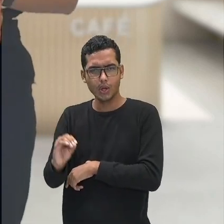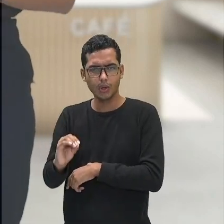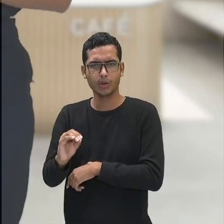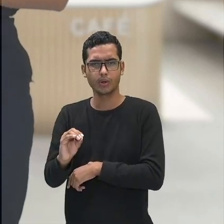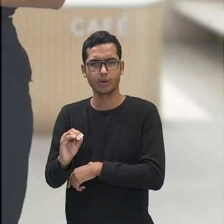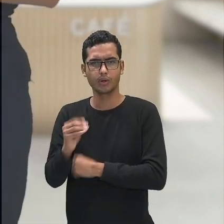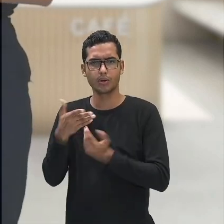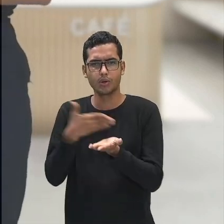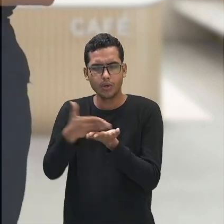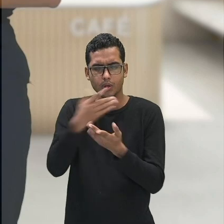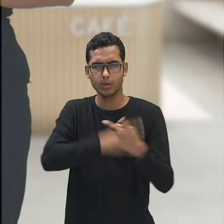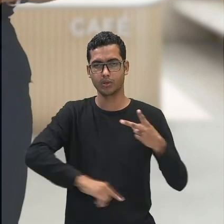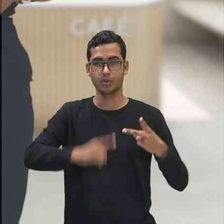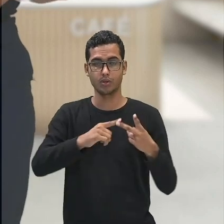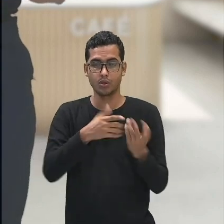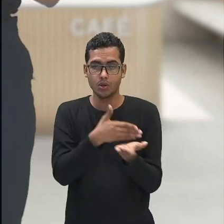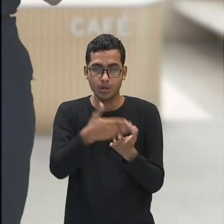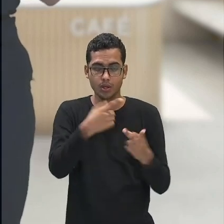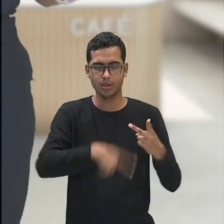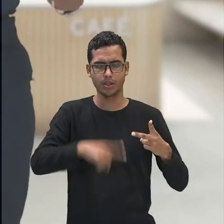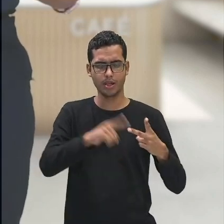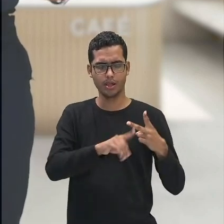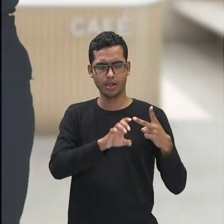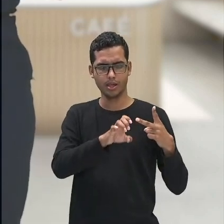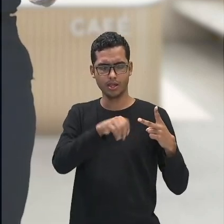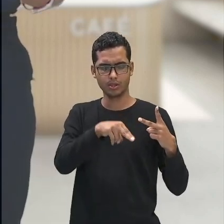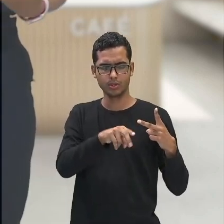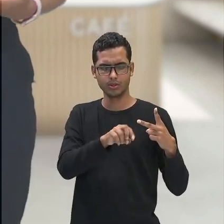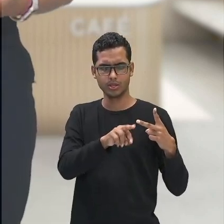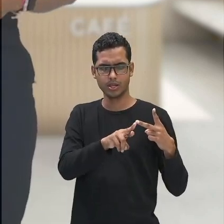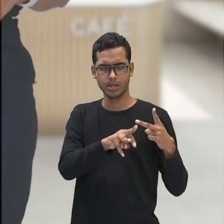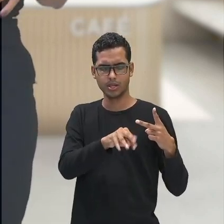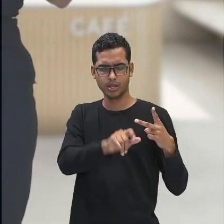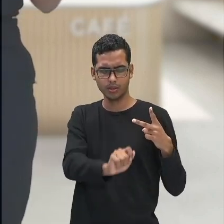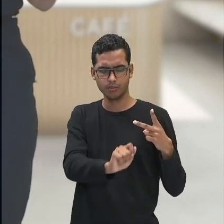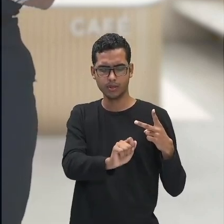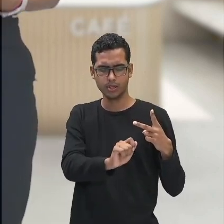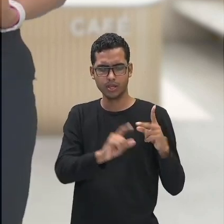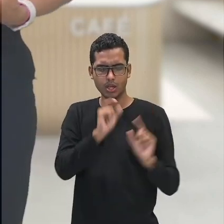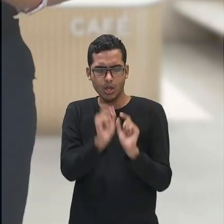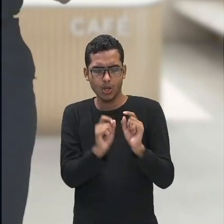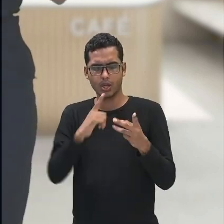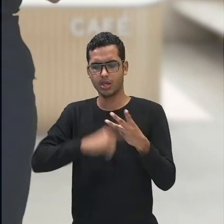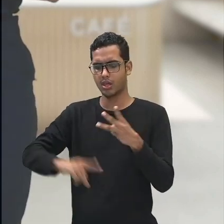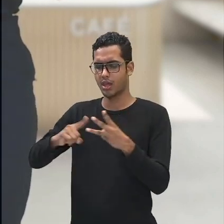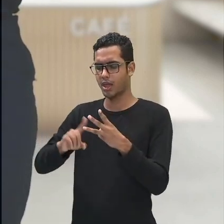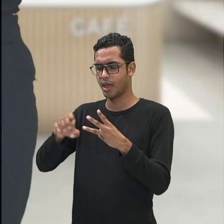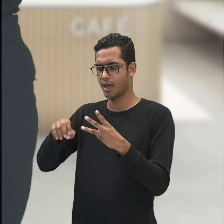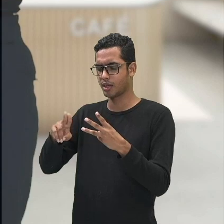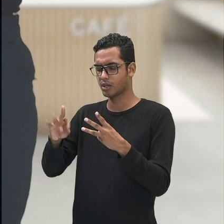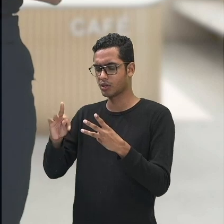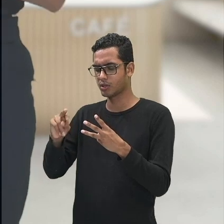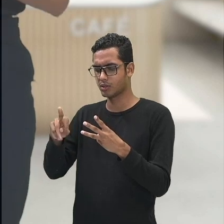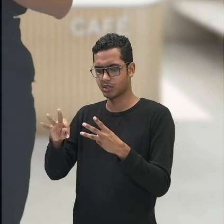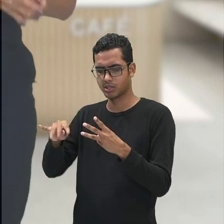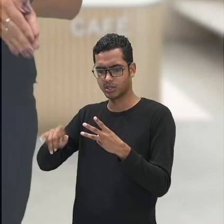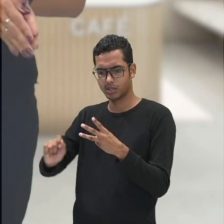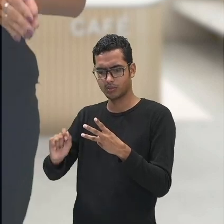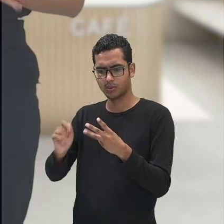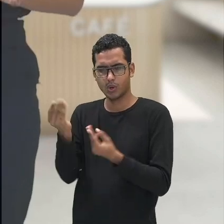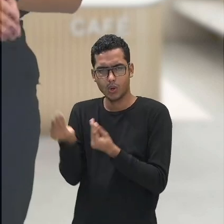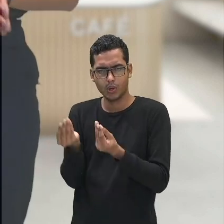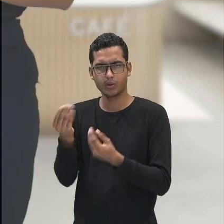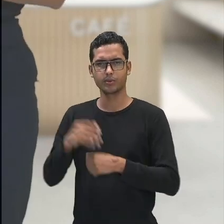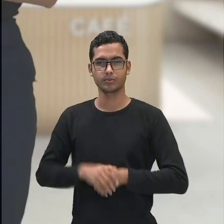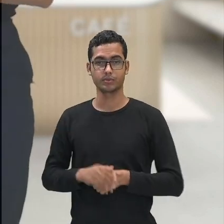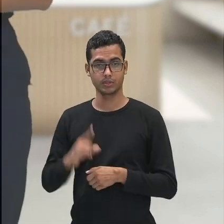à ectotermia, né? Então, existem variações e grupos que se relacionam com a endotermia